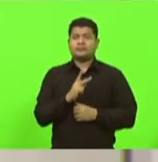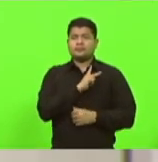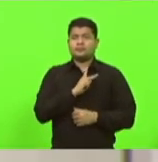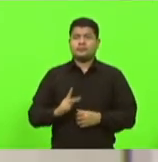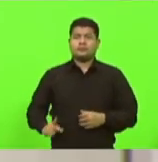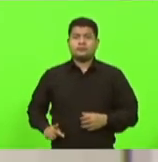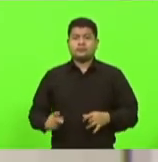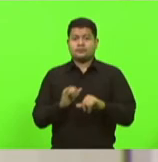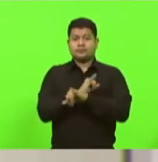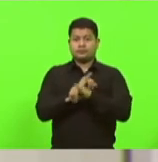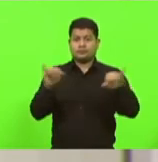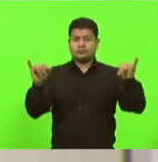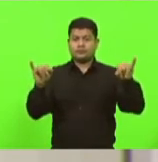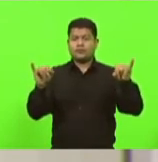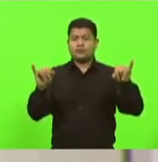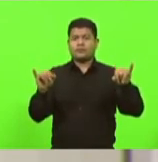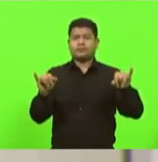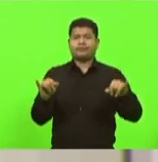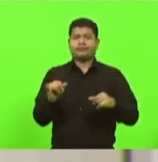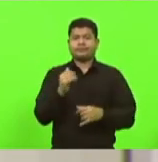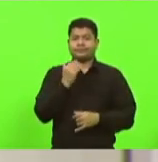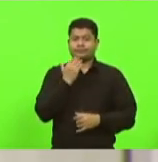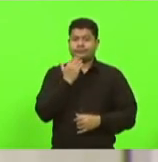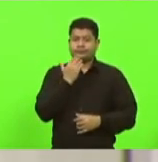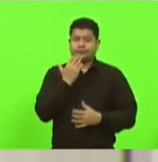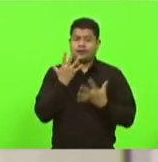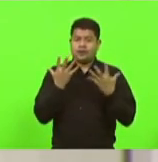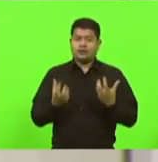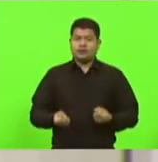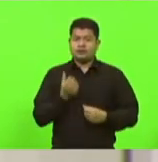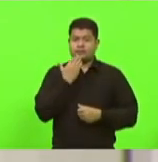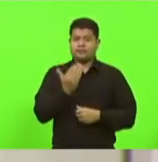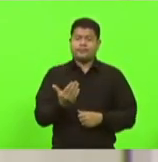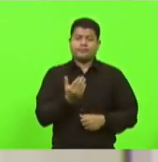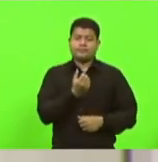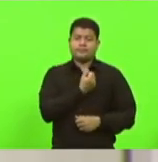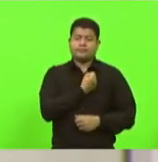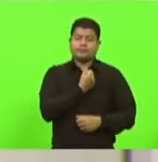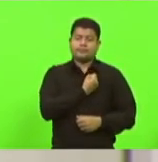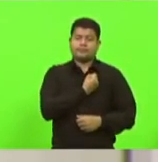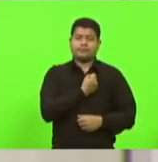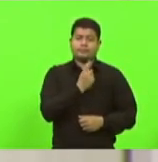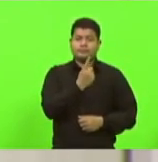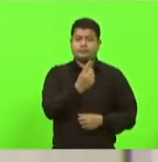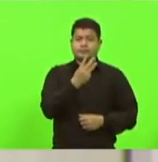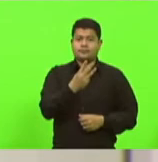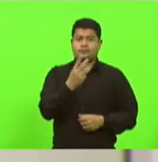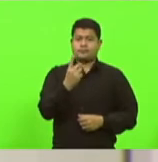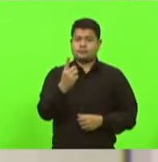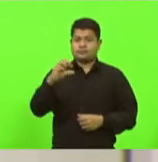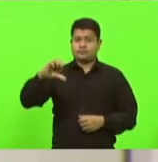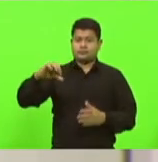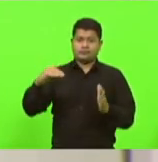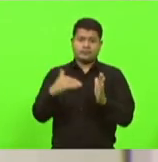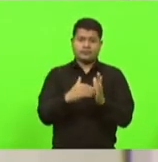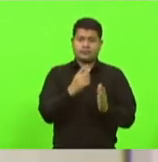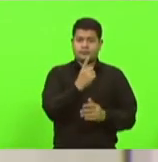comunica que defere os seguintes requerimentos. Requerimentos 1.319 a 1